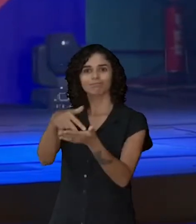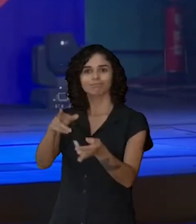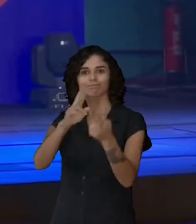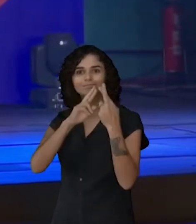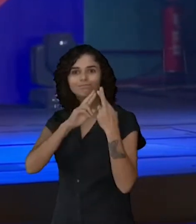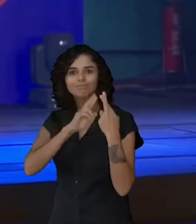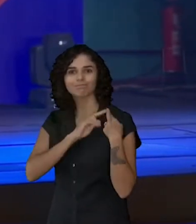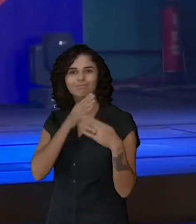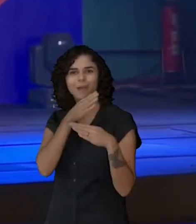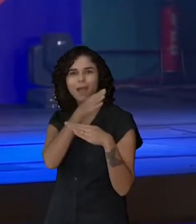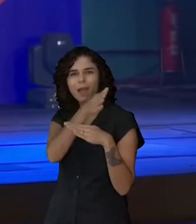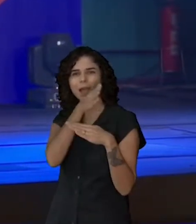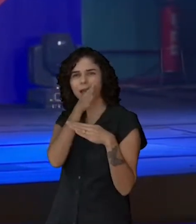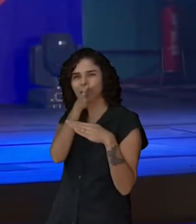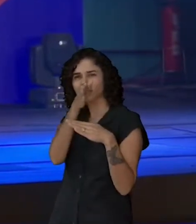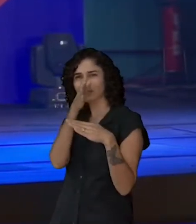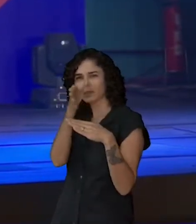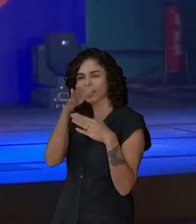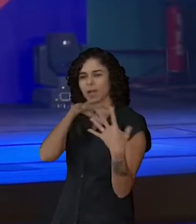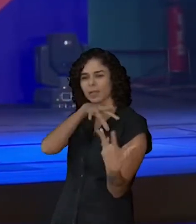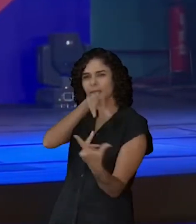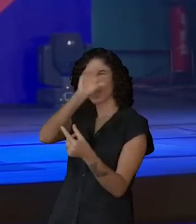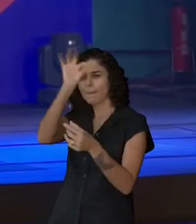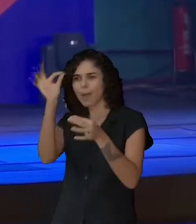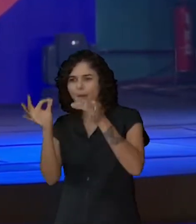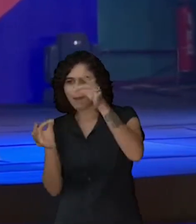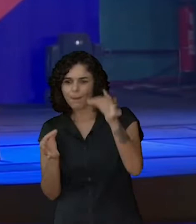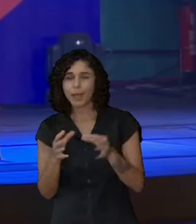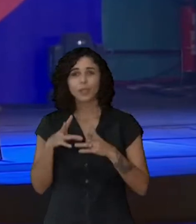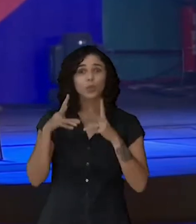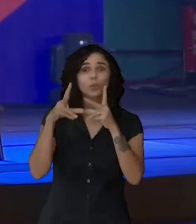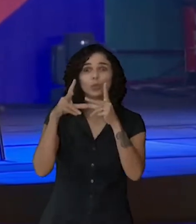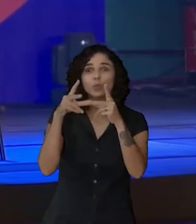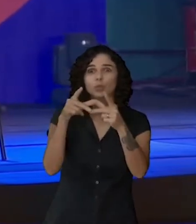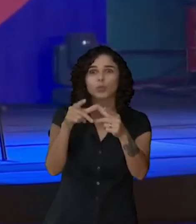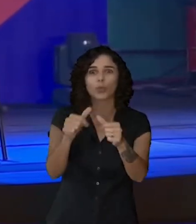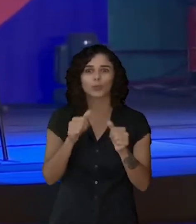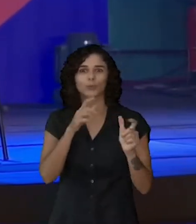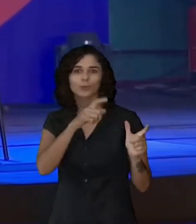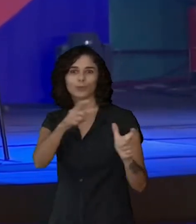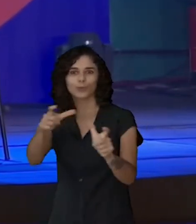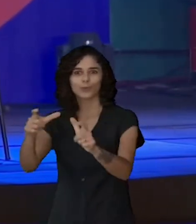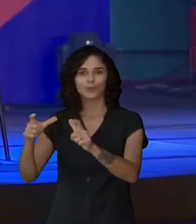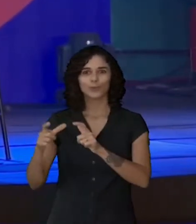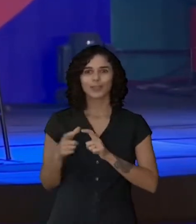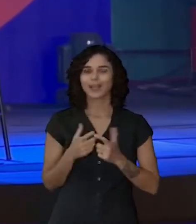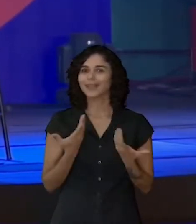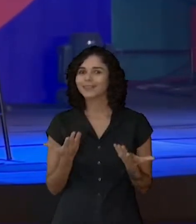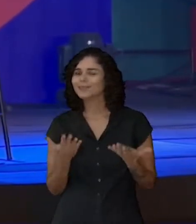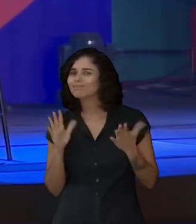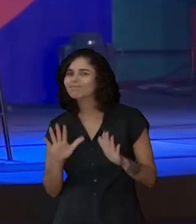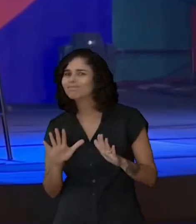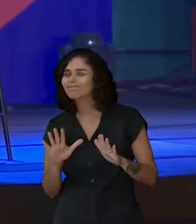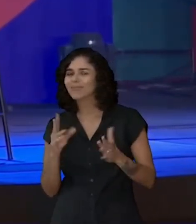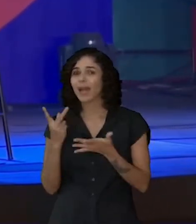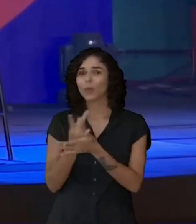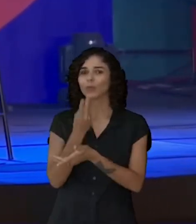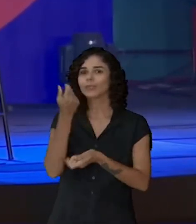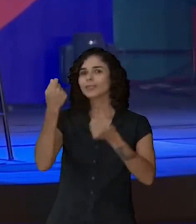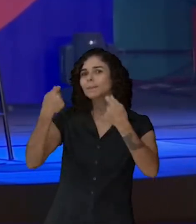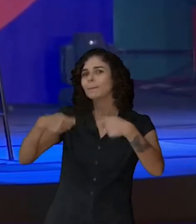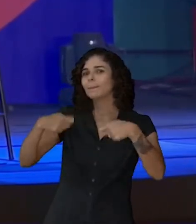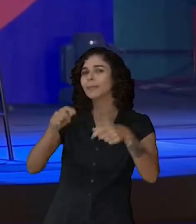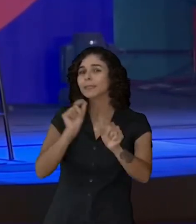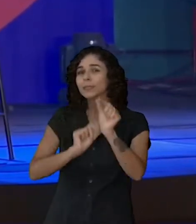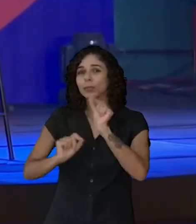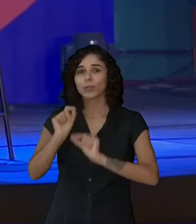aos confins da terra, fazer missões em todos os lugares. E para isso acontecer efetivamente, precisa